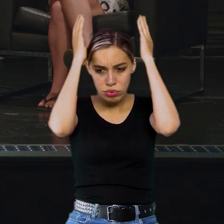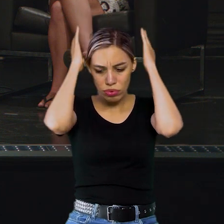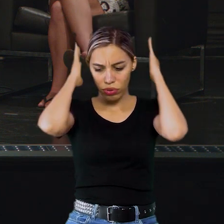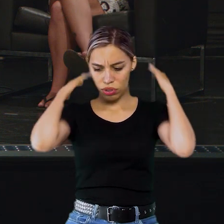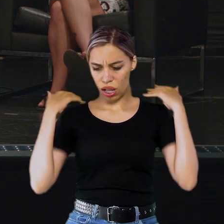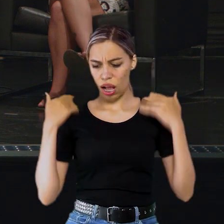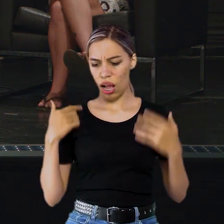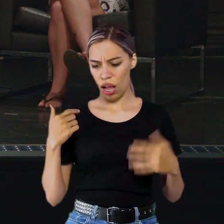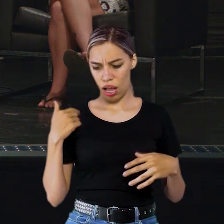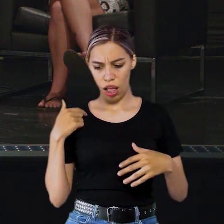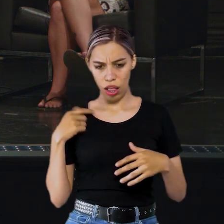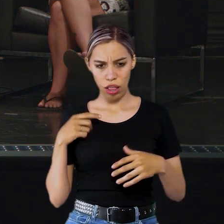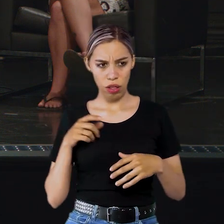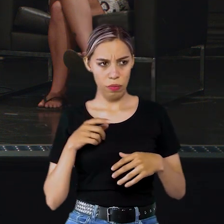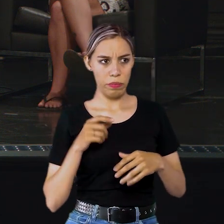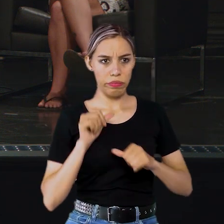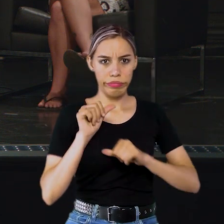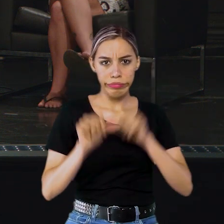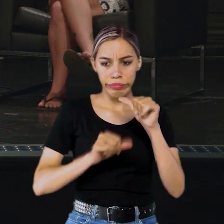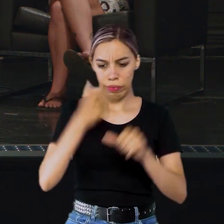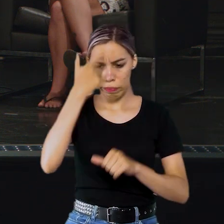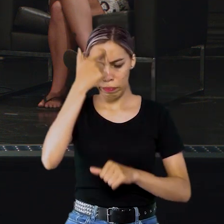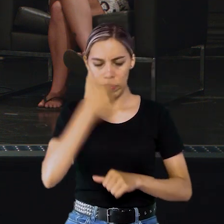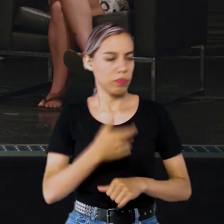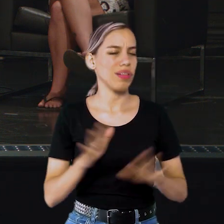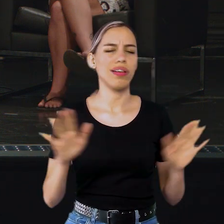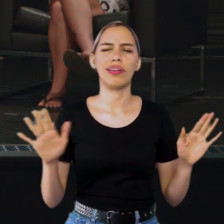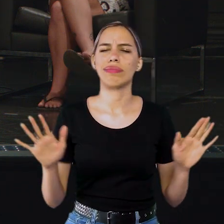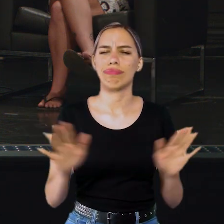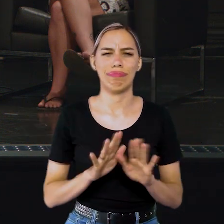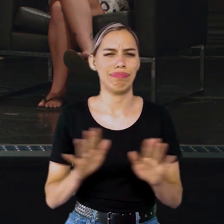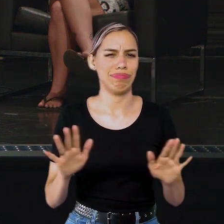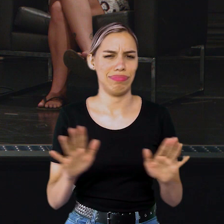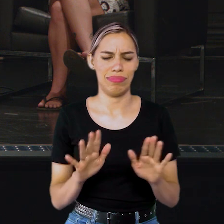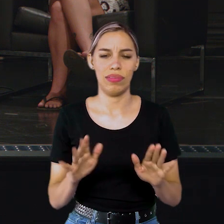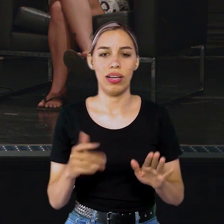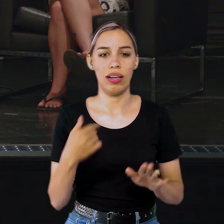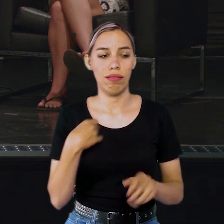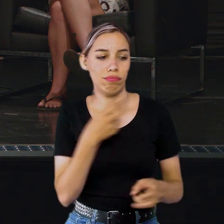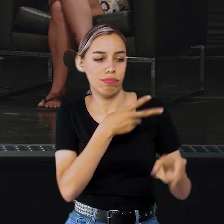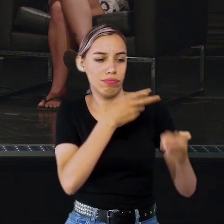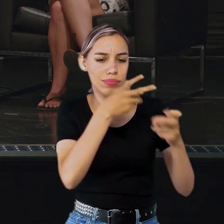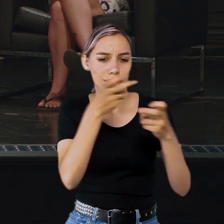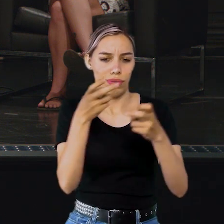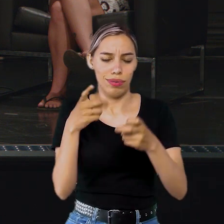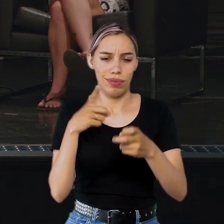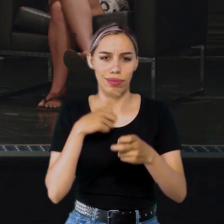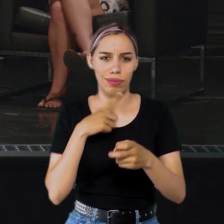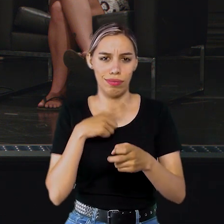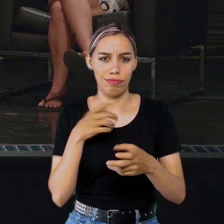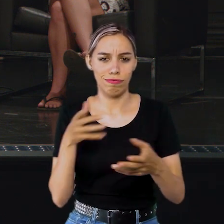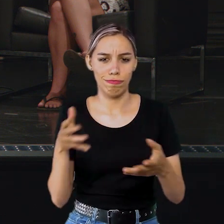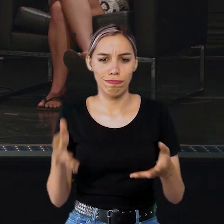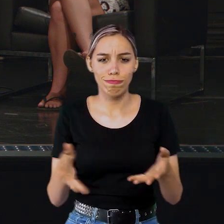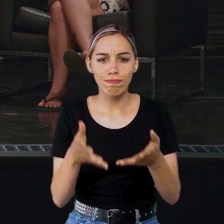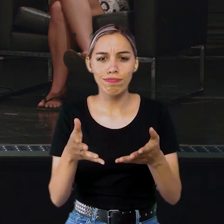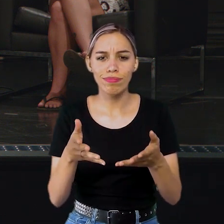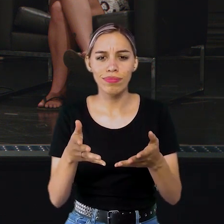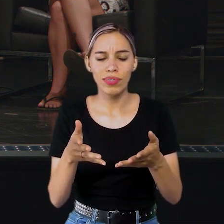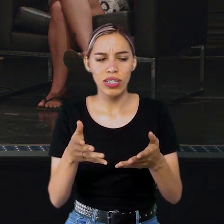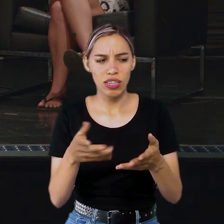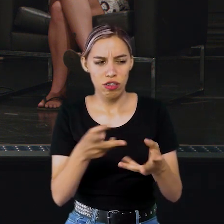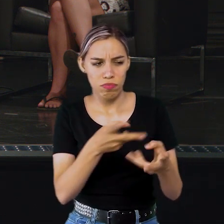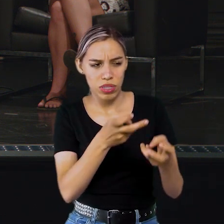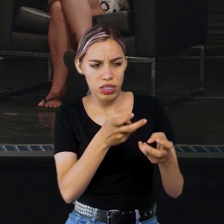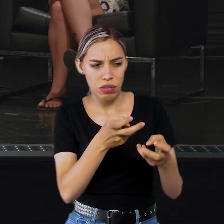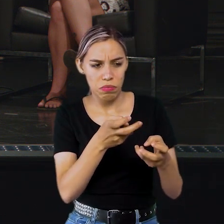né? Enfim, é uma reflexão que me toca profundo, porque eu tenho observado isso cada vez mais pulsante, não só entre